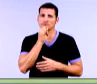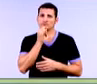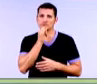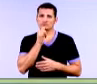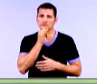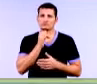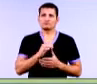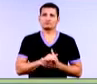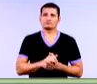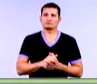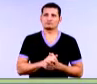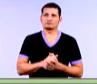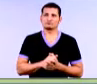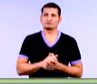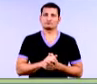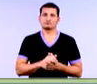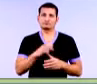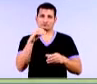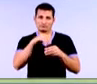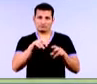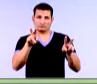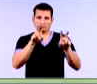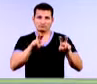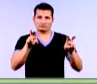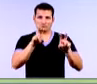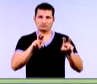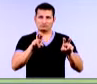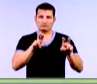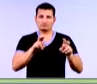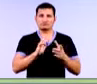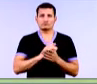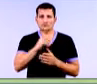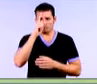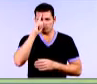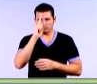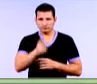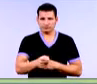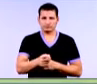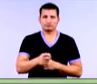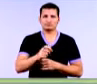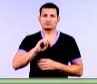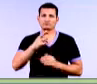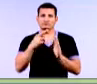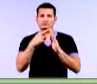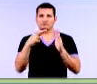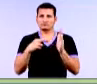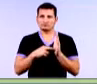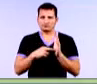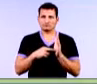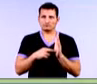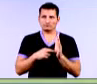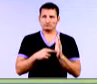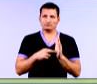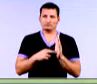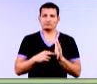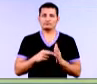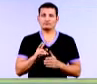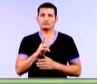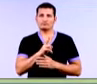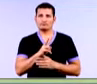executados em um computador, comandos ou instruções, a gente vai